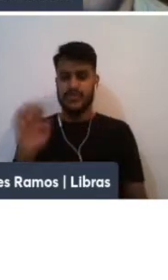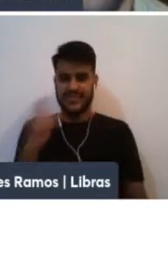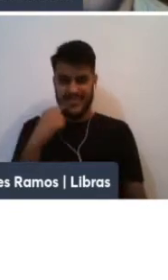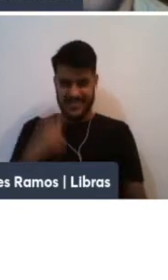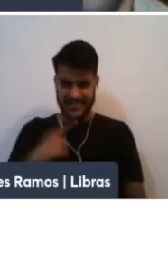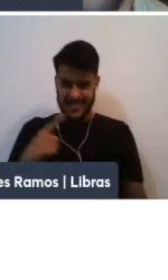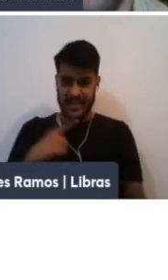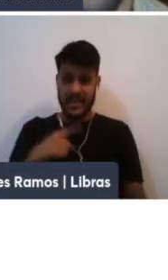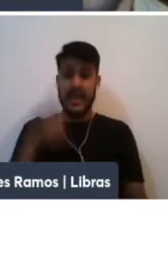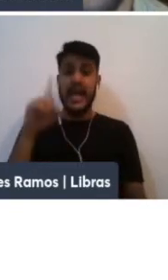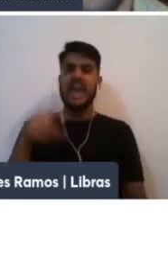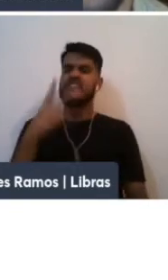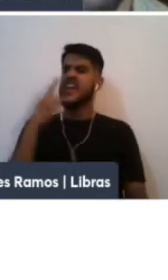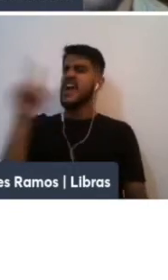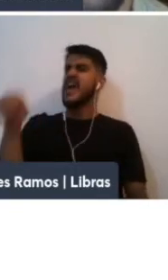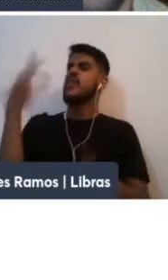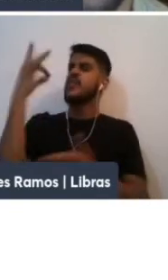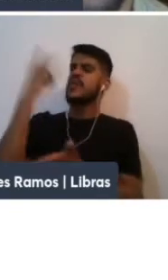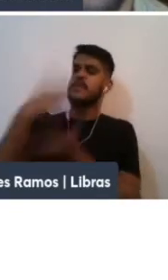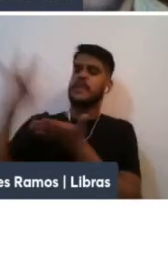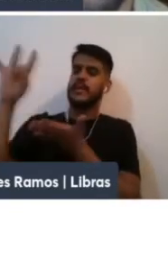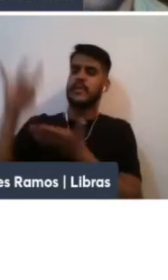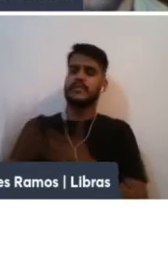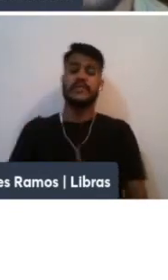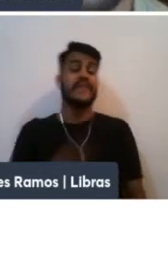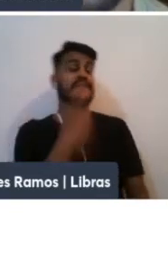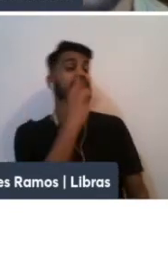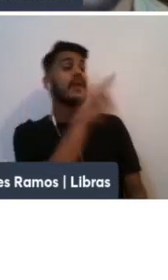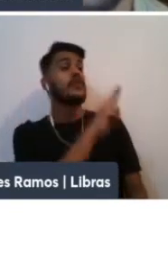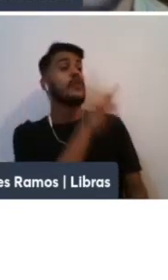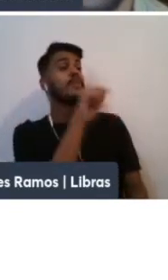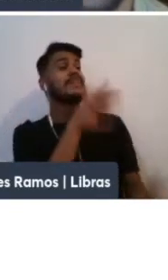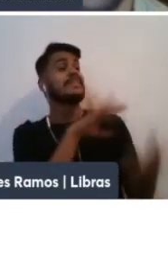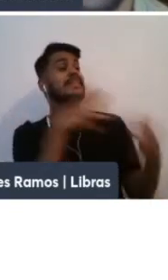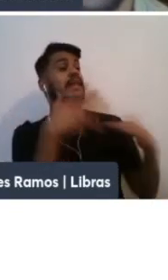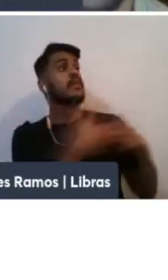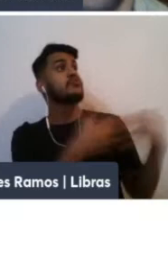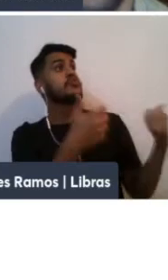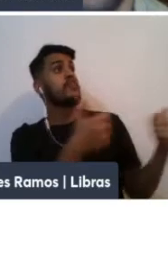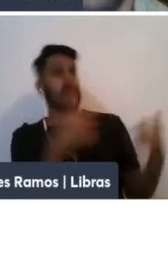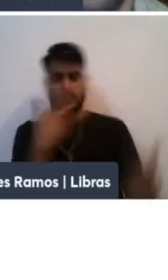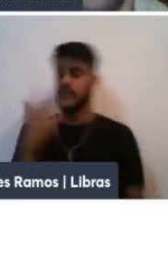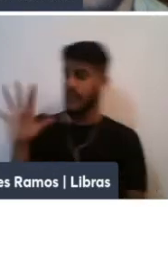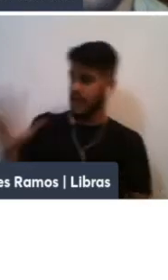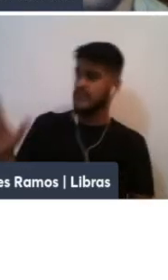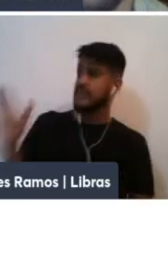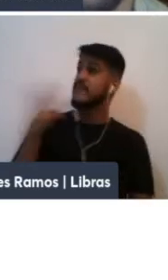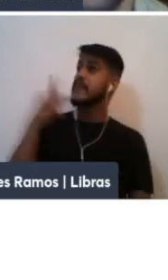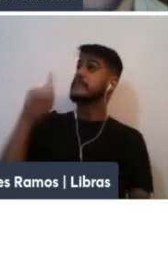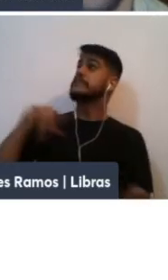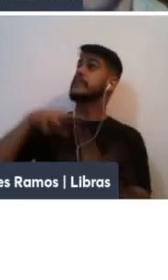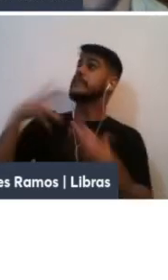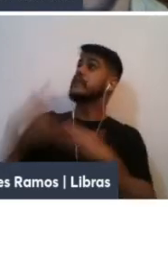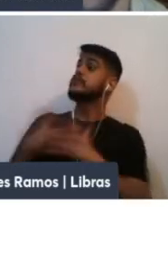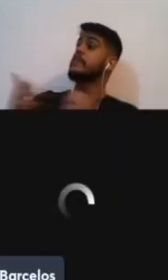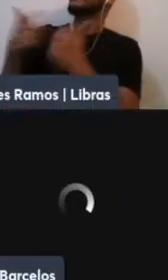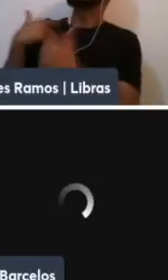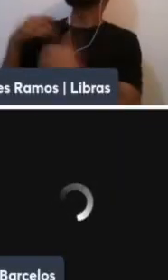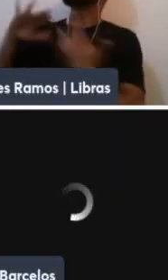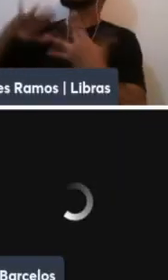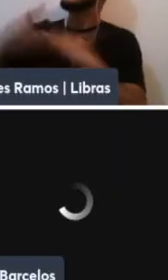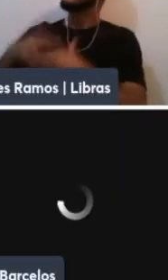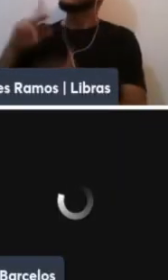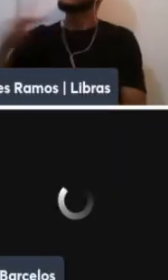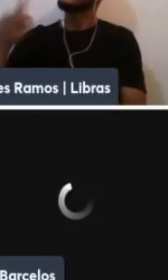é o inimigo. Esse é o inimigo. Cidadão de bem, né, Cláudia? É o cidadão de bem. Cidadão de Deus. Sabe?